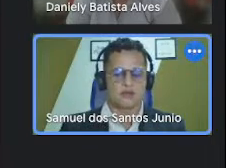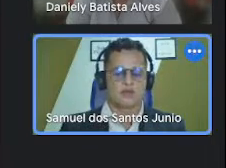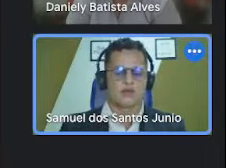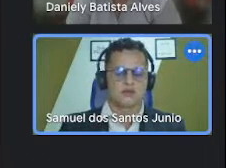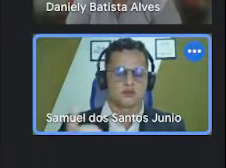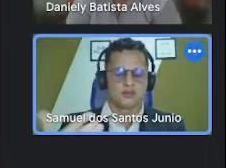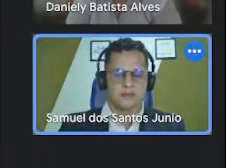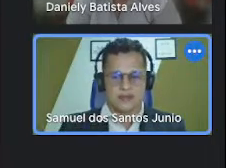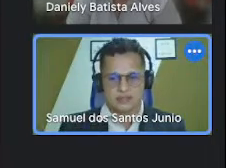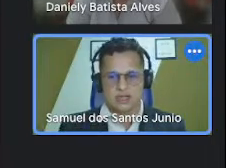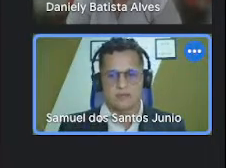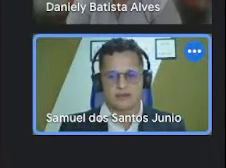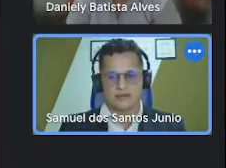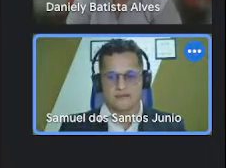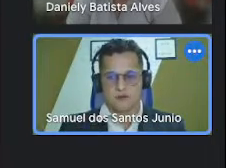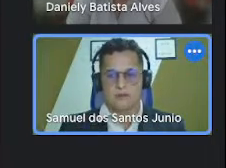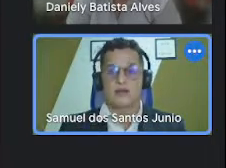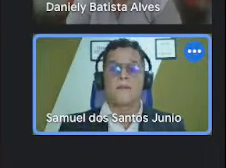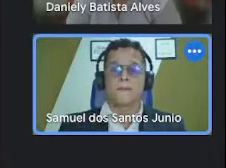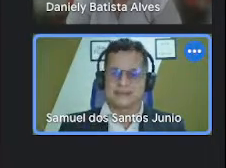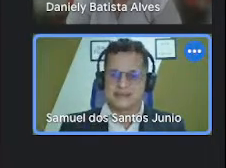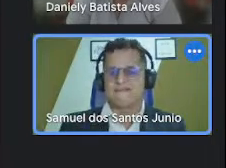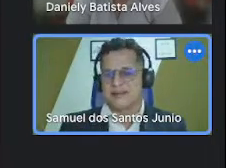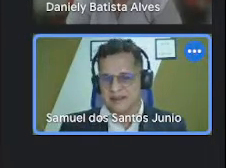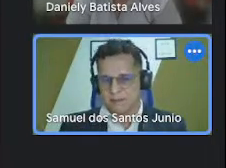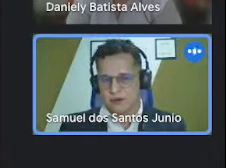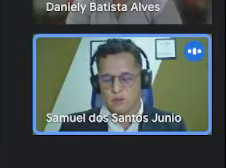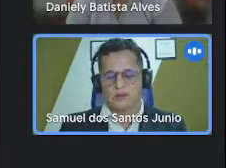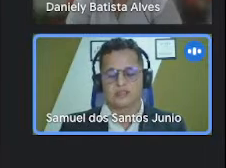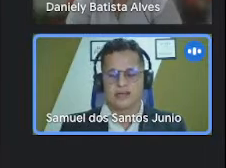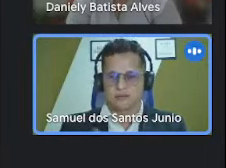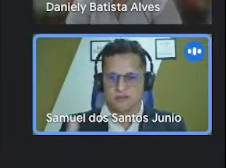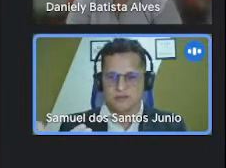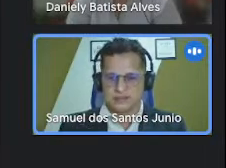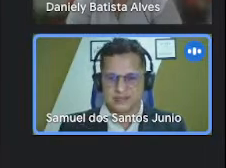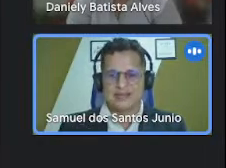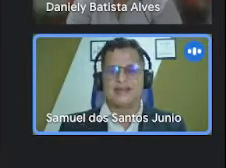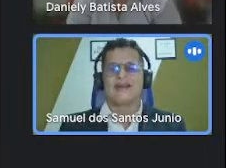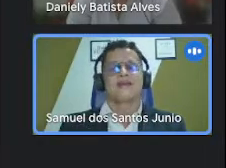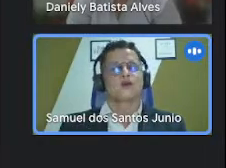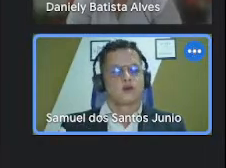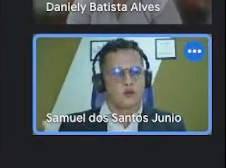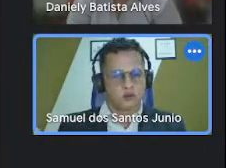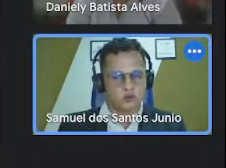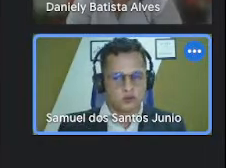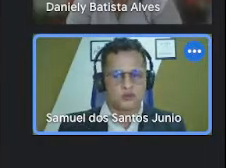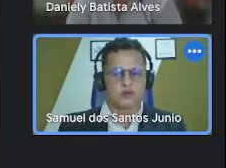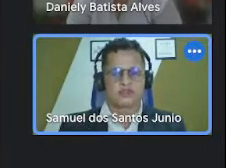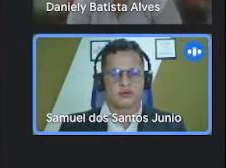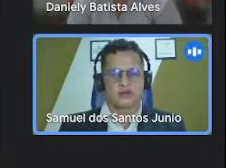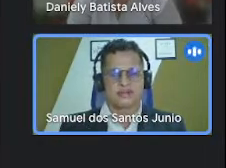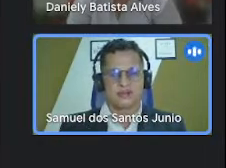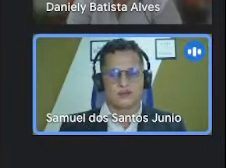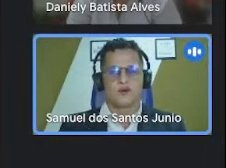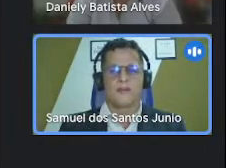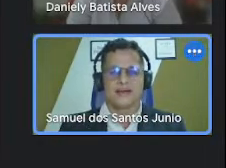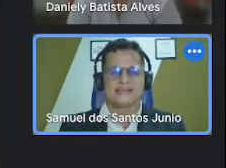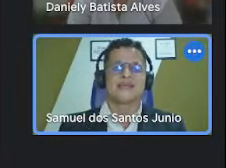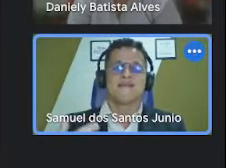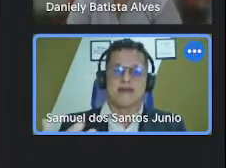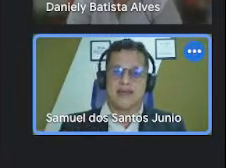projeto juntamente à plataforma. Mas quem vai elaborar o projeto é você, em conjunto com o seu